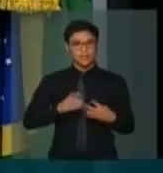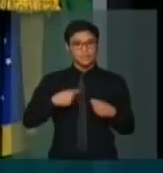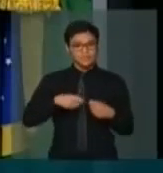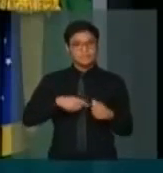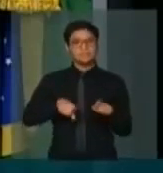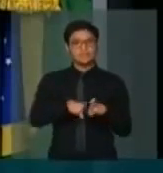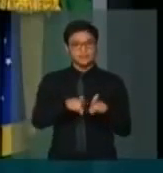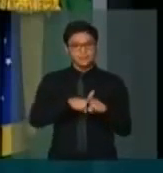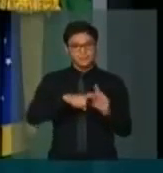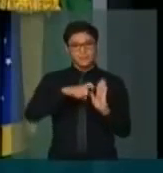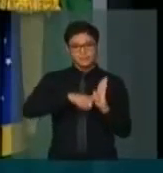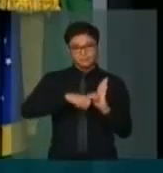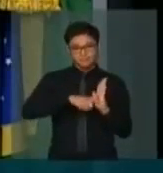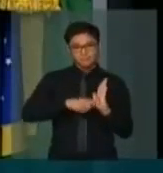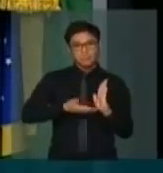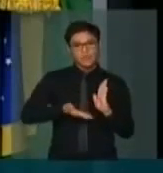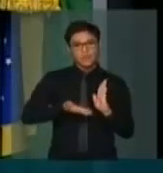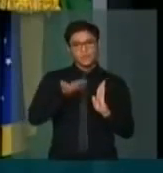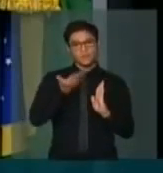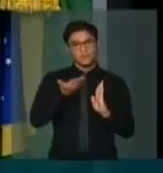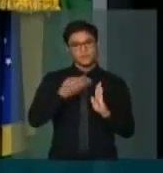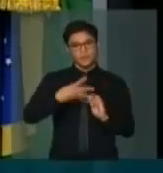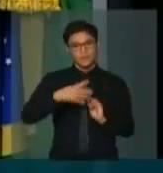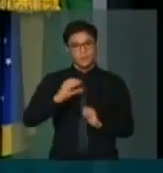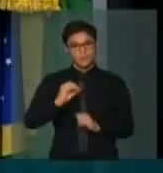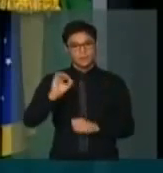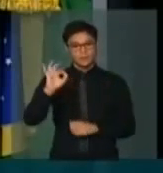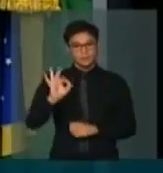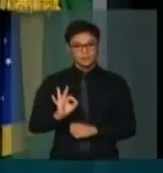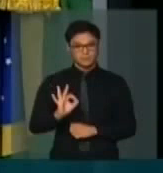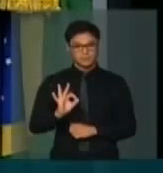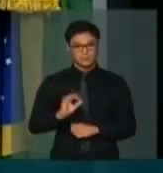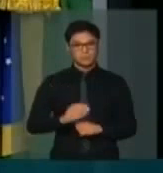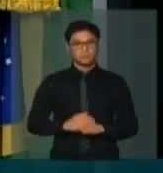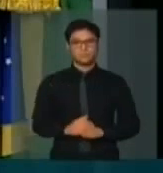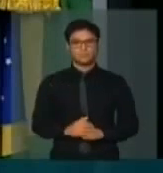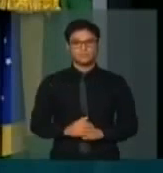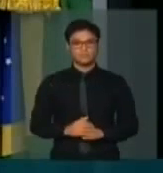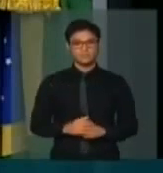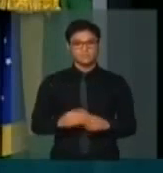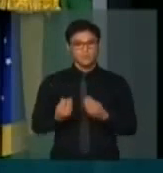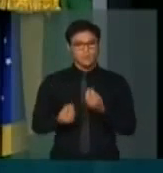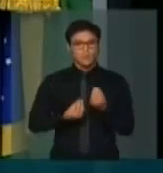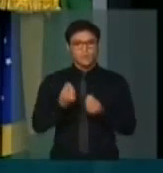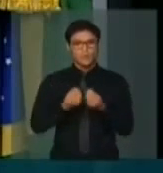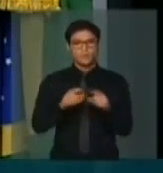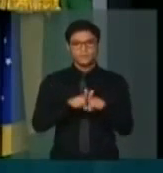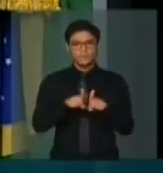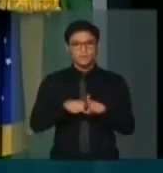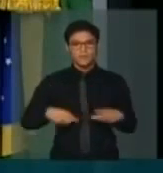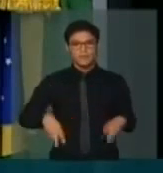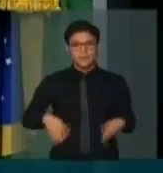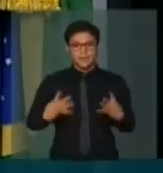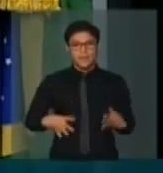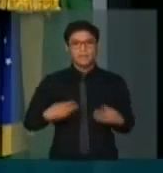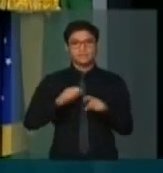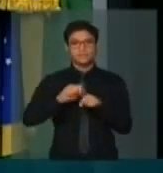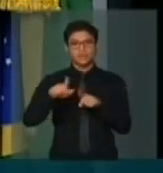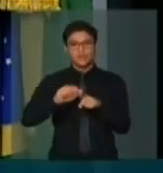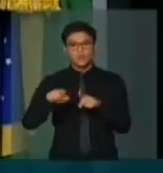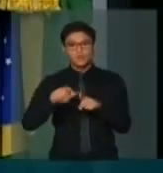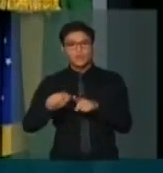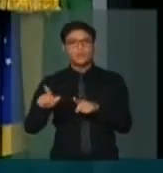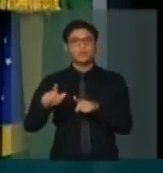de 40% nos seus gastos com energia elétrica. Como é que estão as despesas, por exemplo, de aluguel?